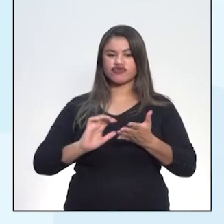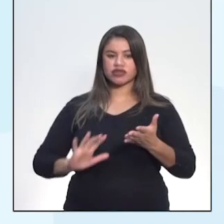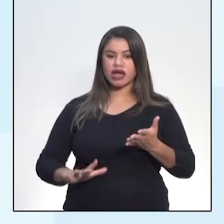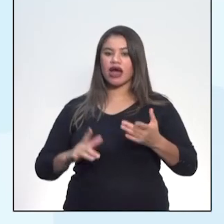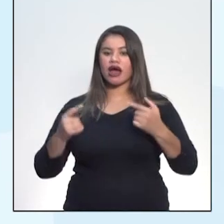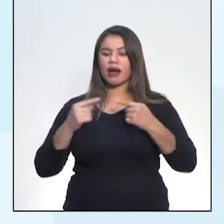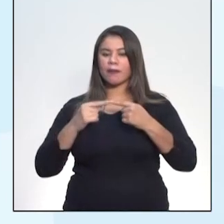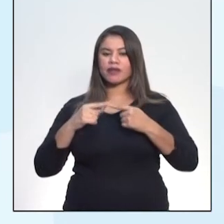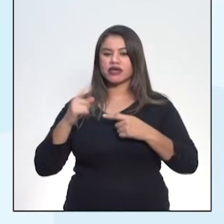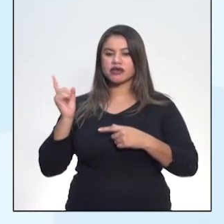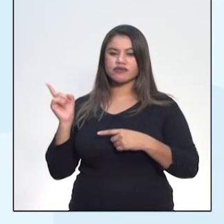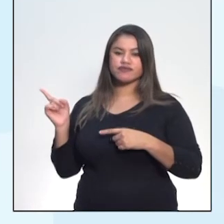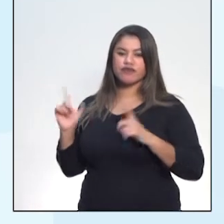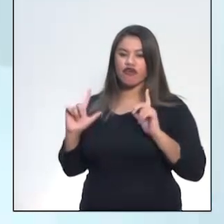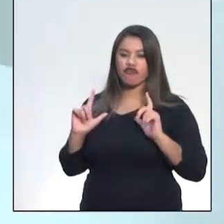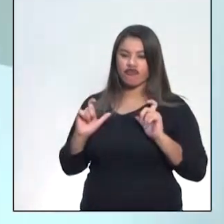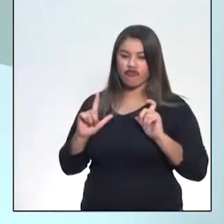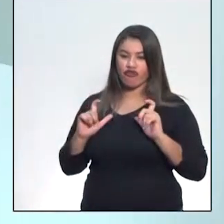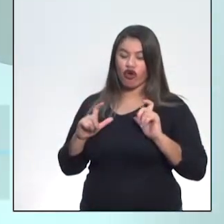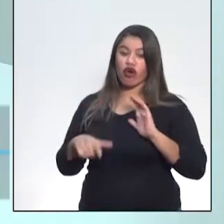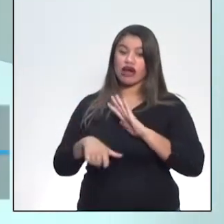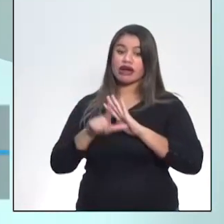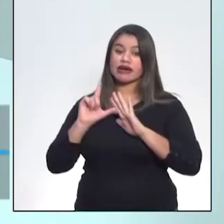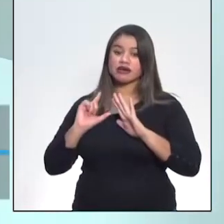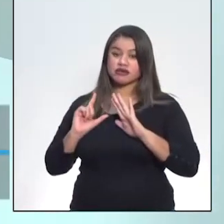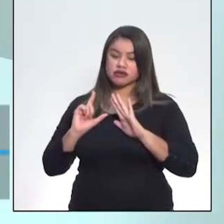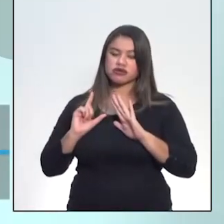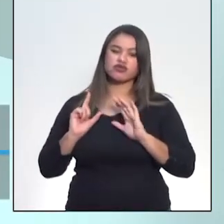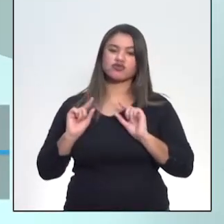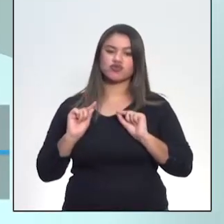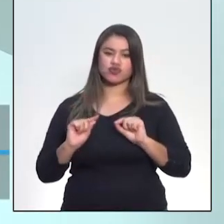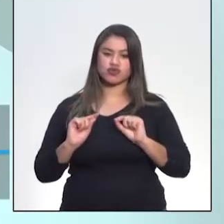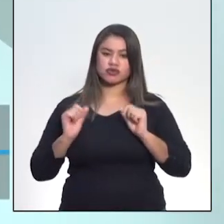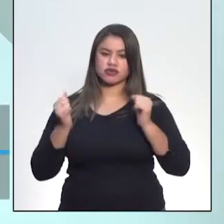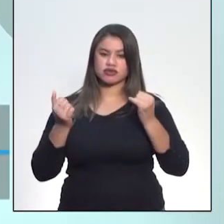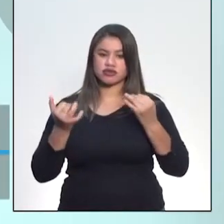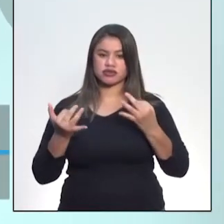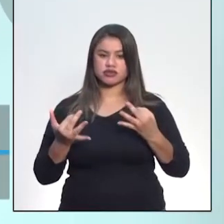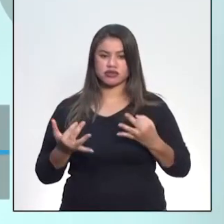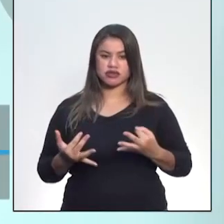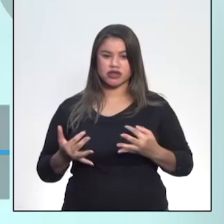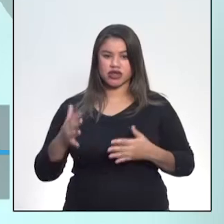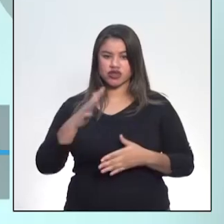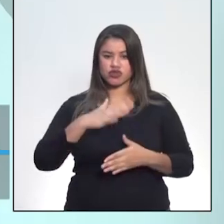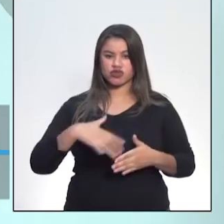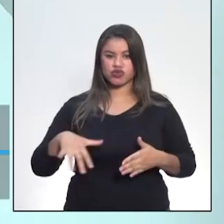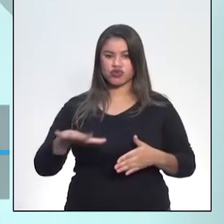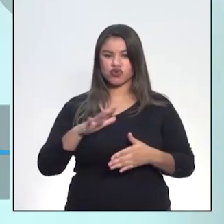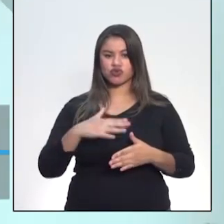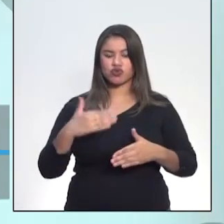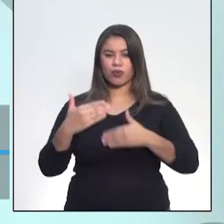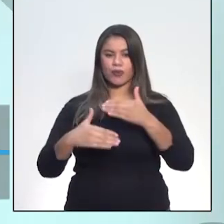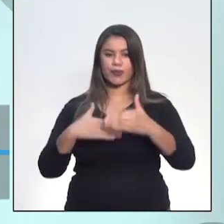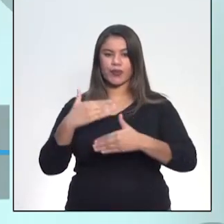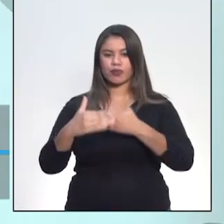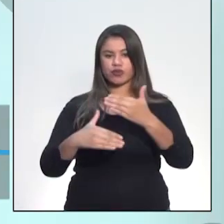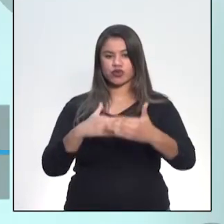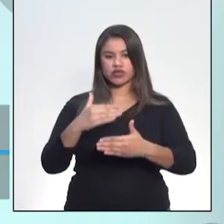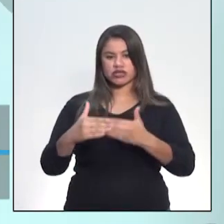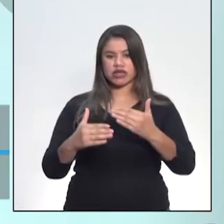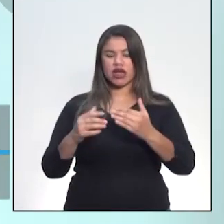a essa imagem, mas antes nós vamos explicar todo esse processo